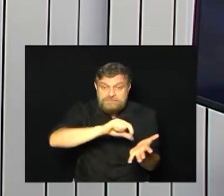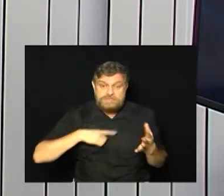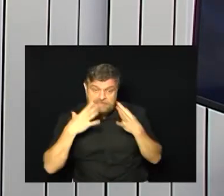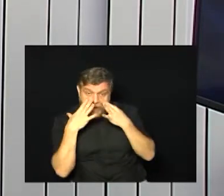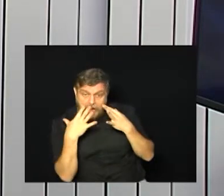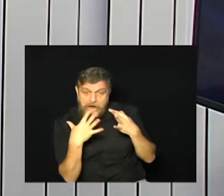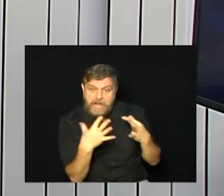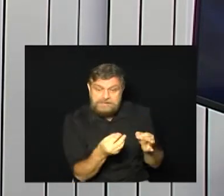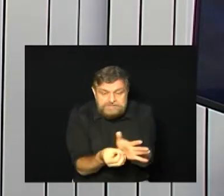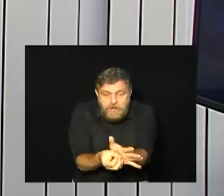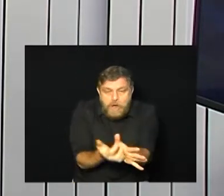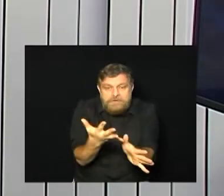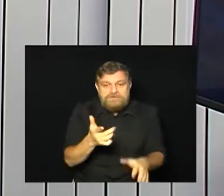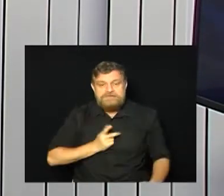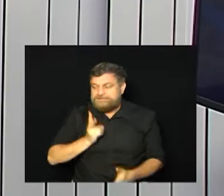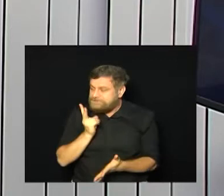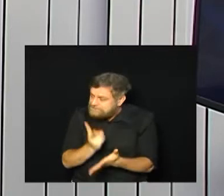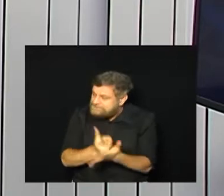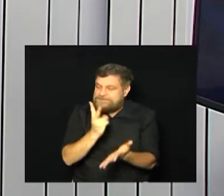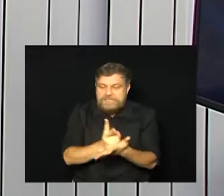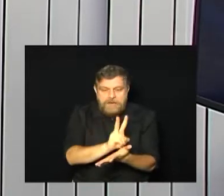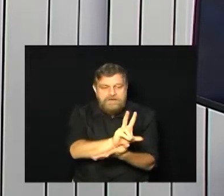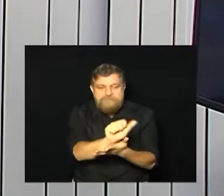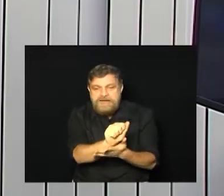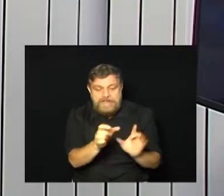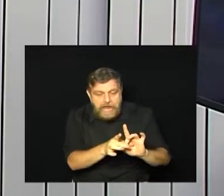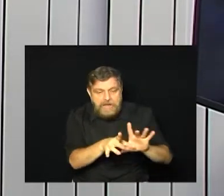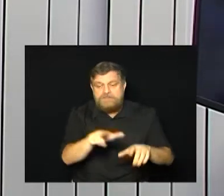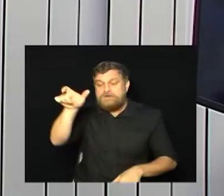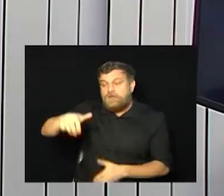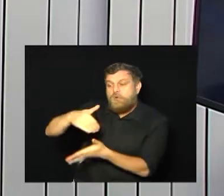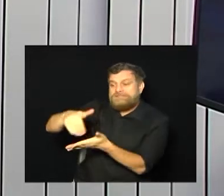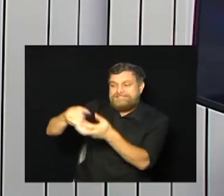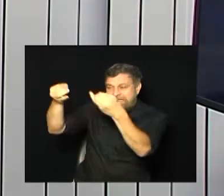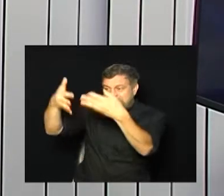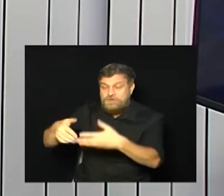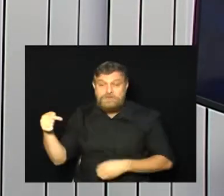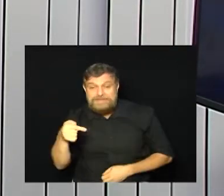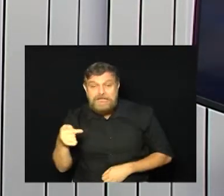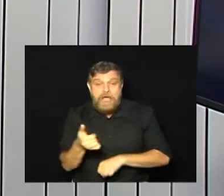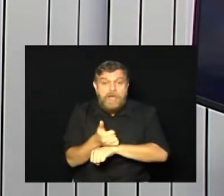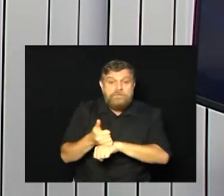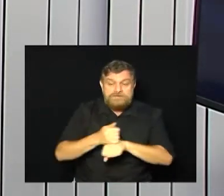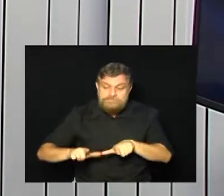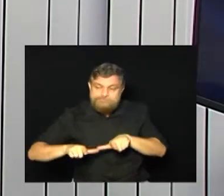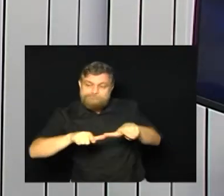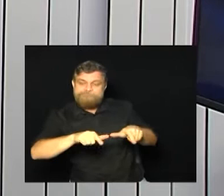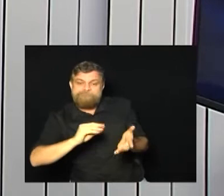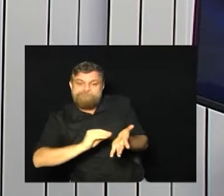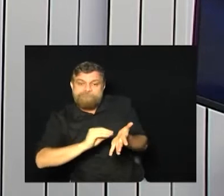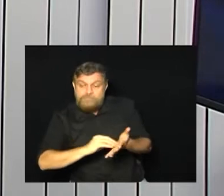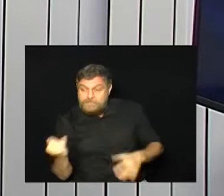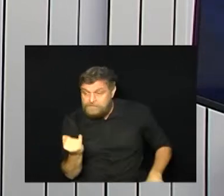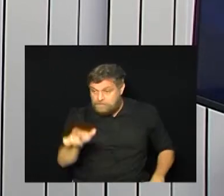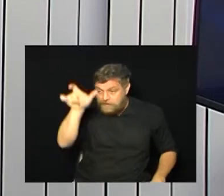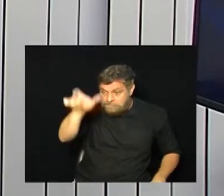que muitas vezes eram as mesmas vagas. Então o secretário já explicou para a gente essa questão da qualificação, algo importante para você